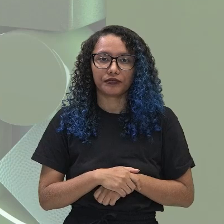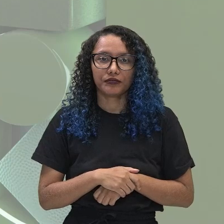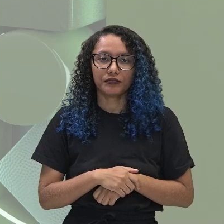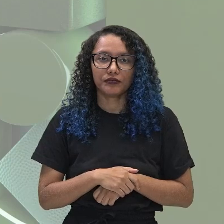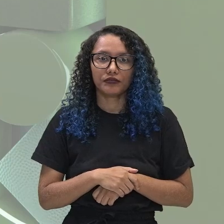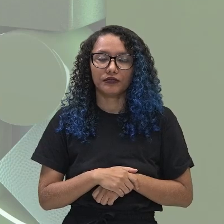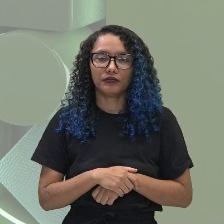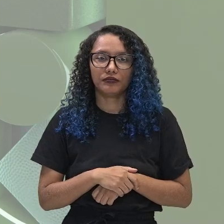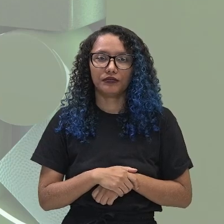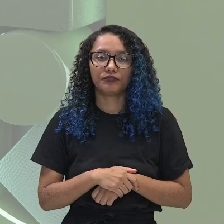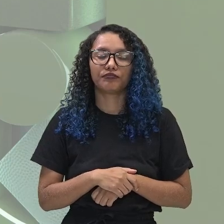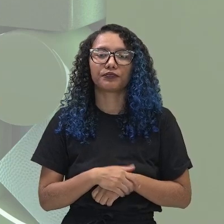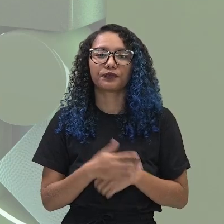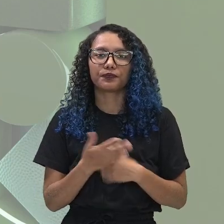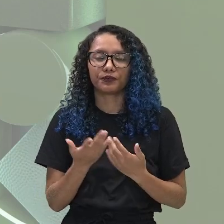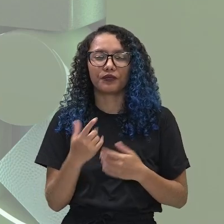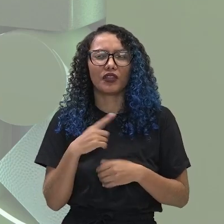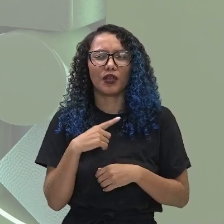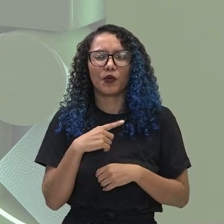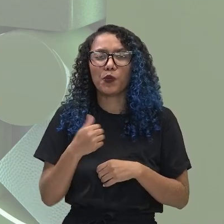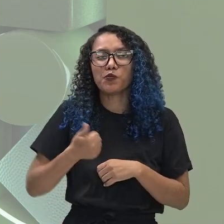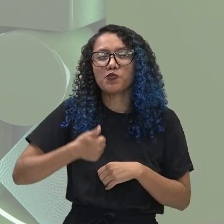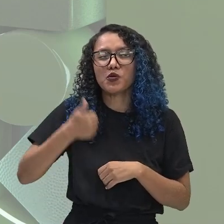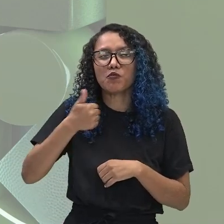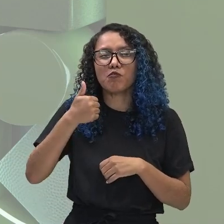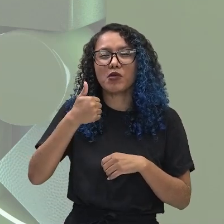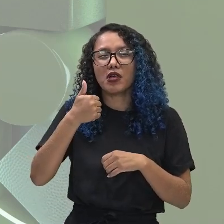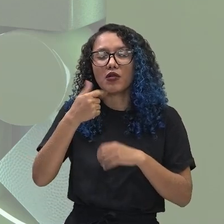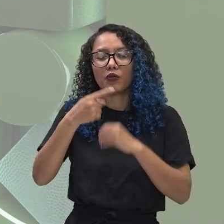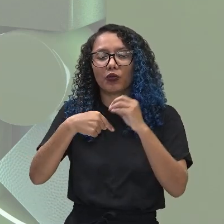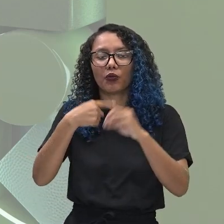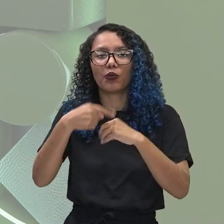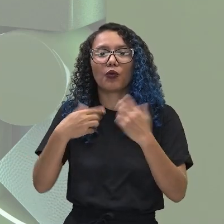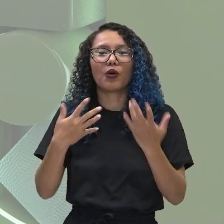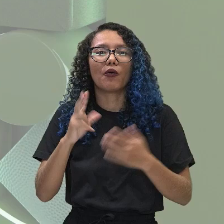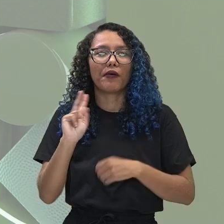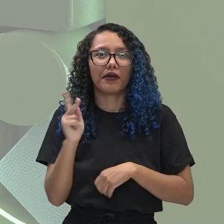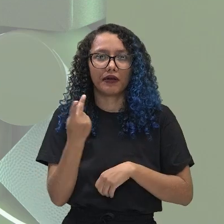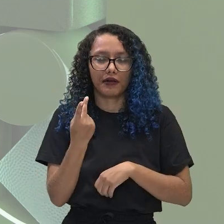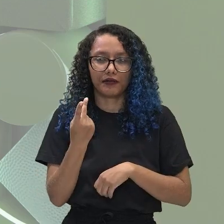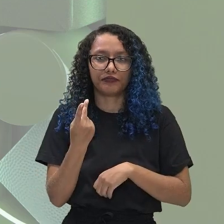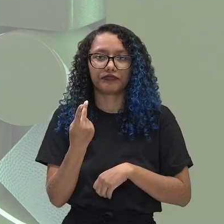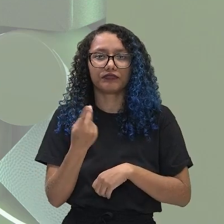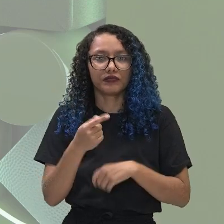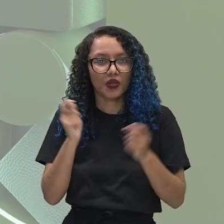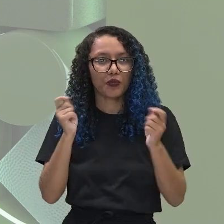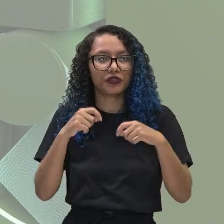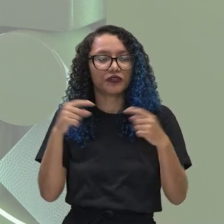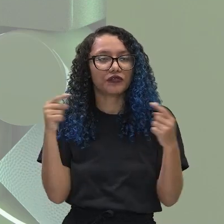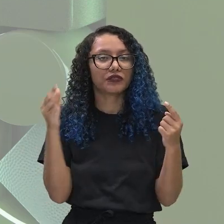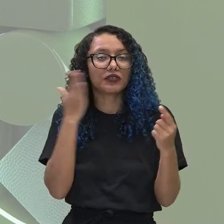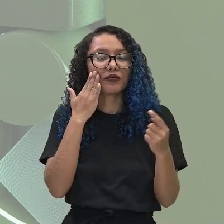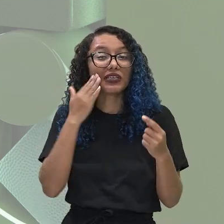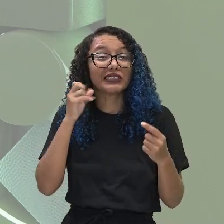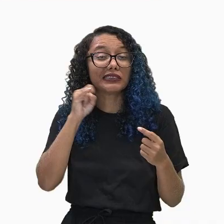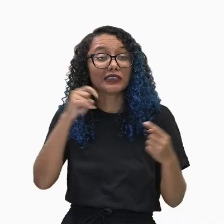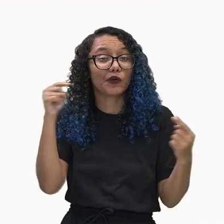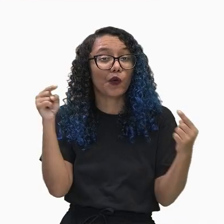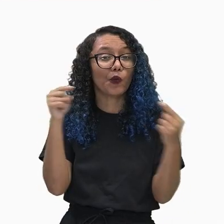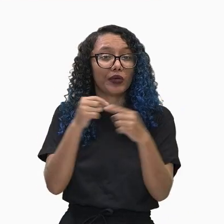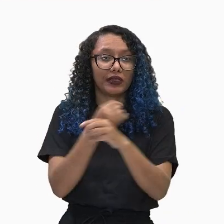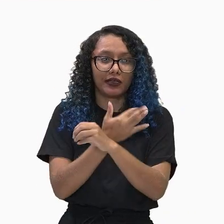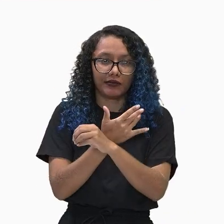o hidrogênio, certo? Assim que eu identifico o ácido. Vamos agora para as bases.